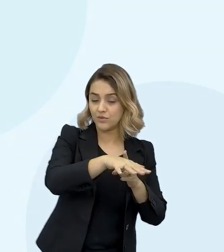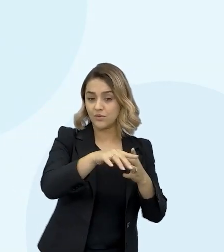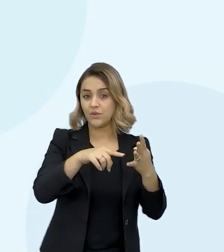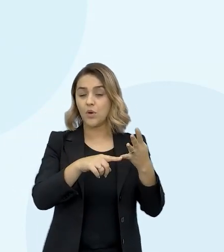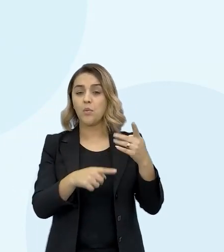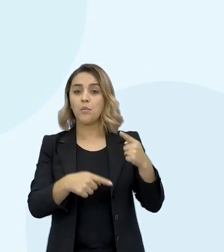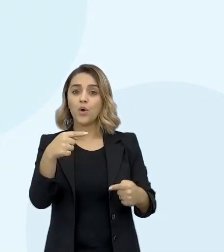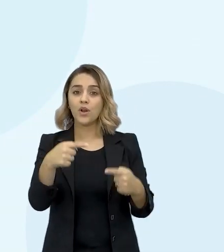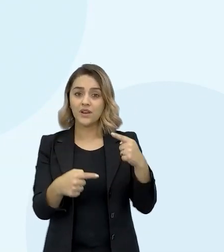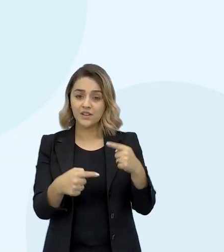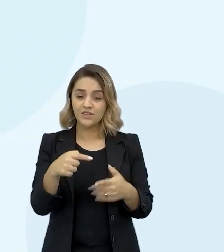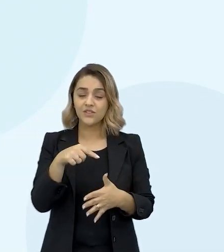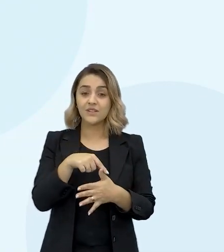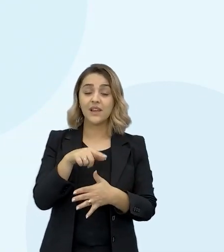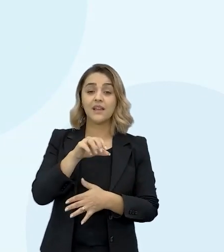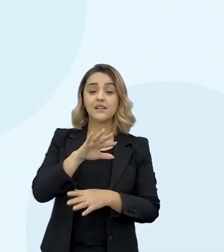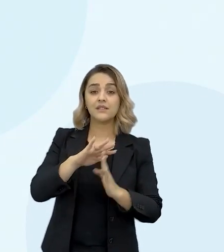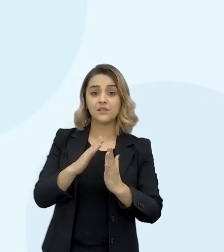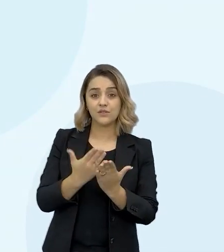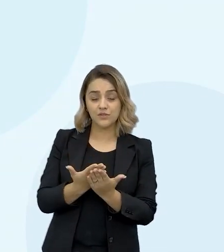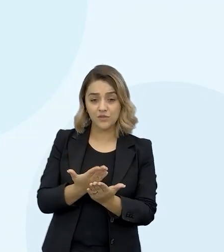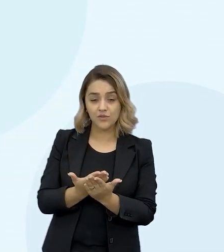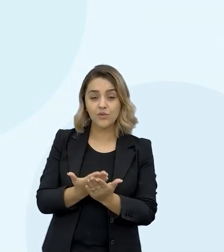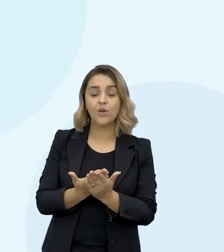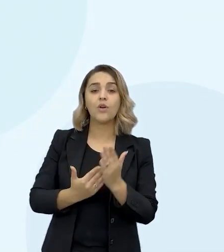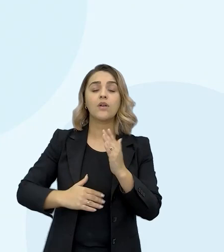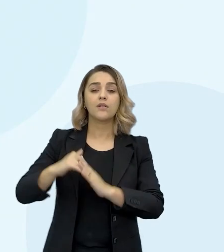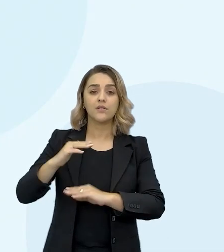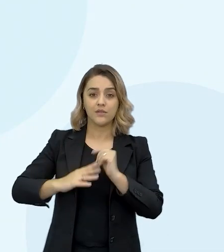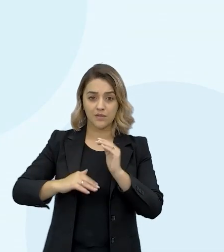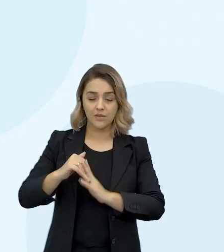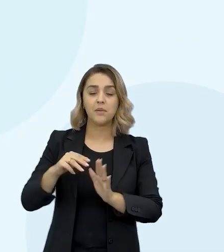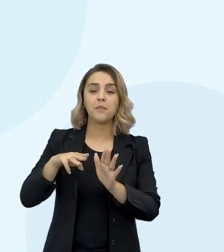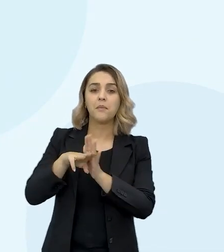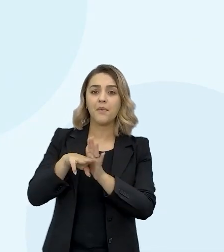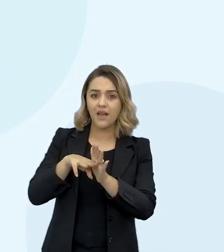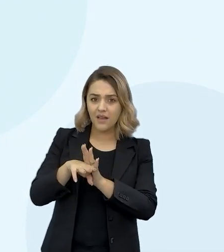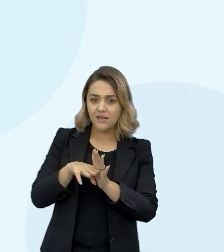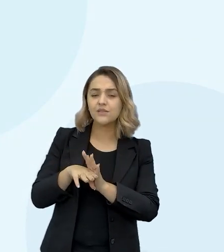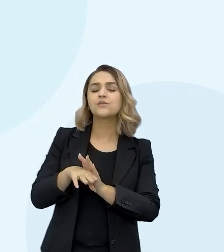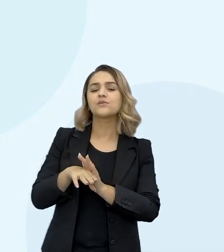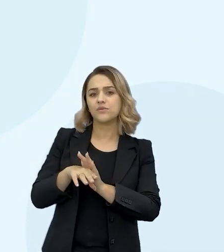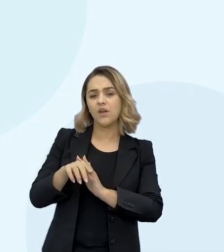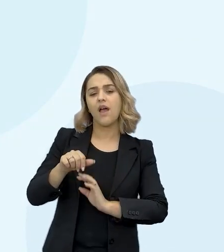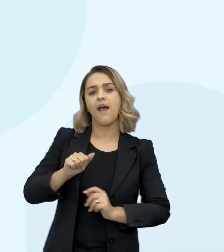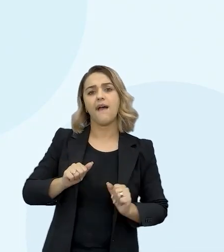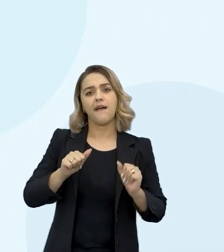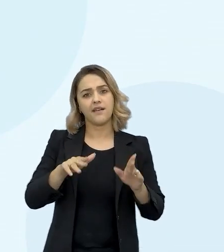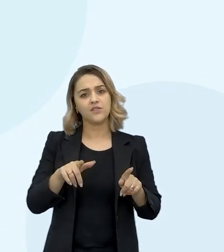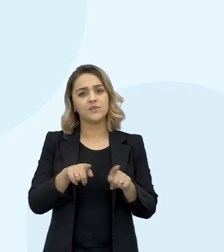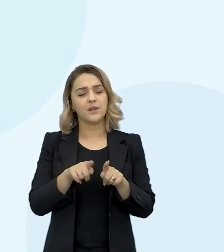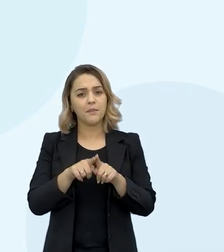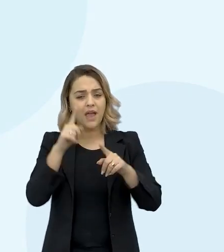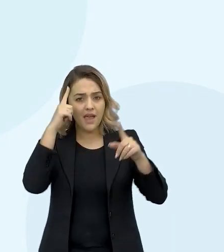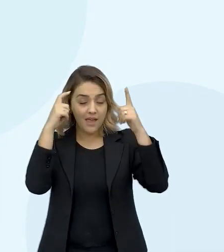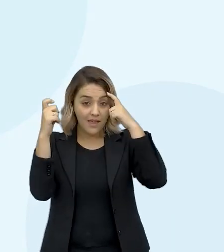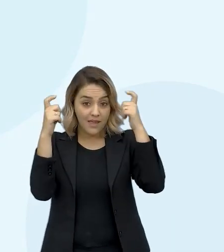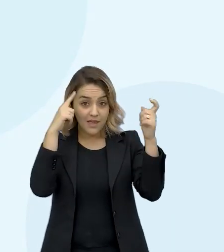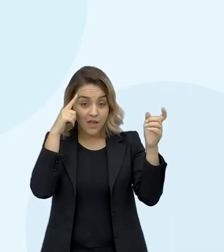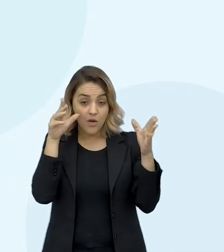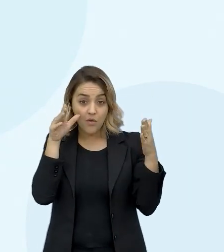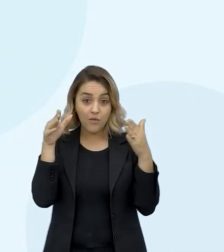política e escola. Desenvolvida por métodos ativos e criativos e centrados